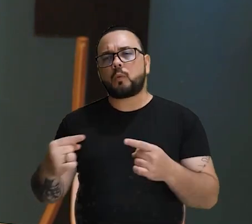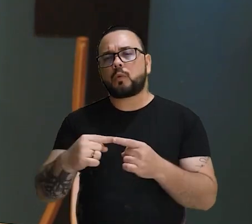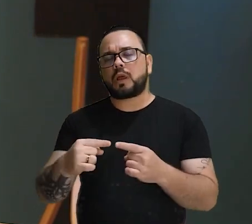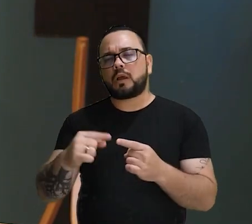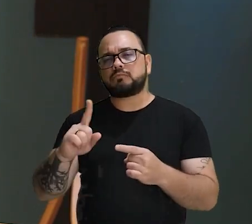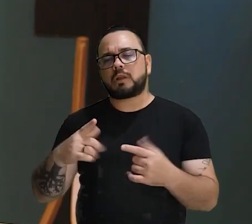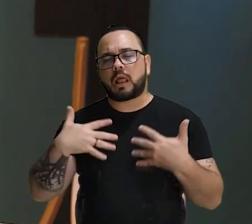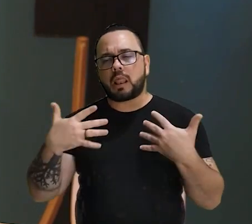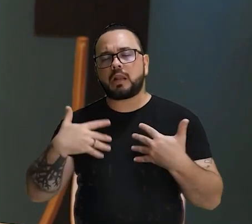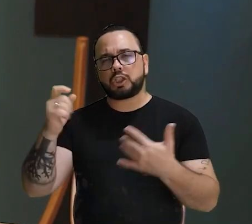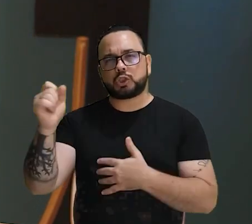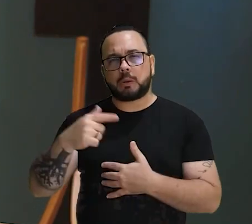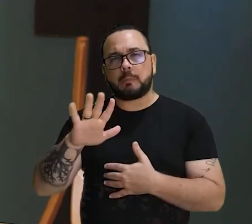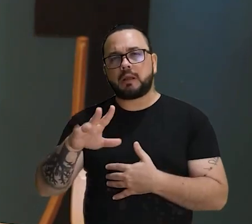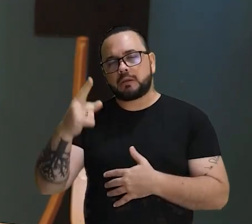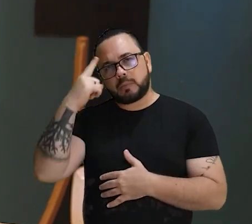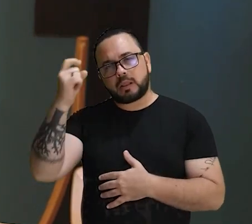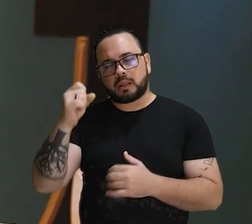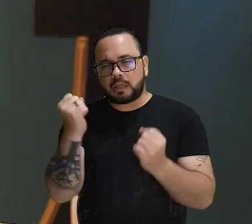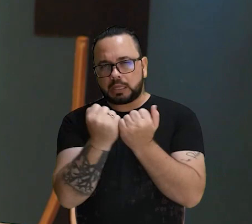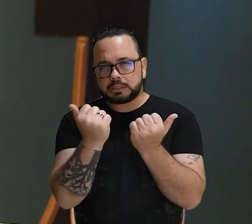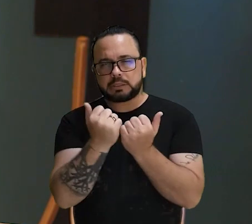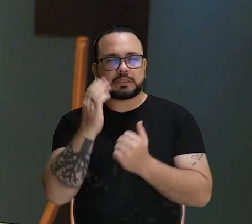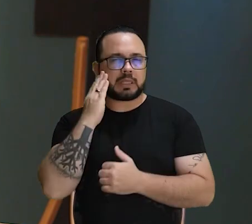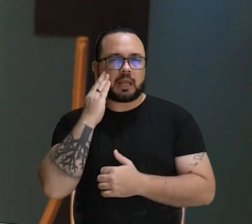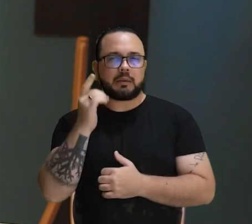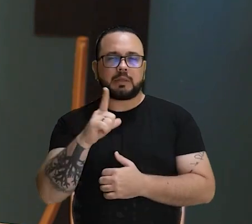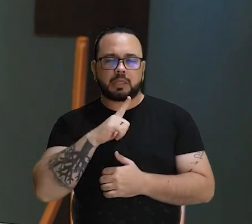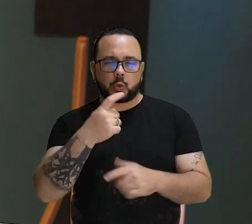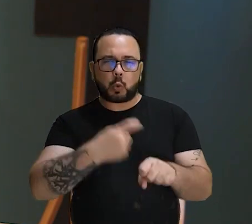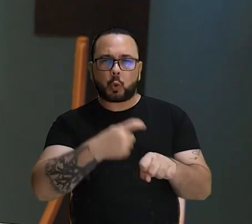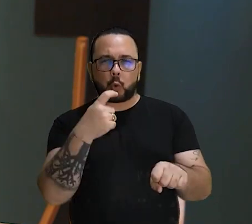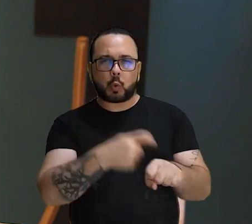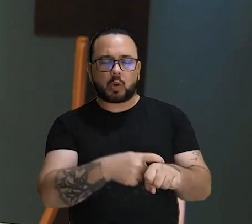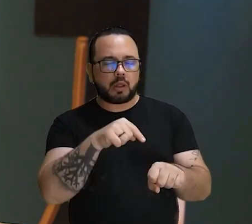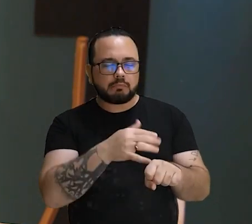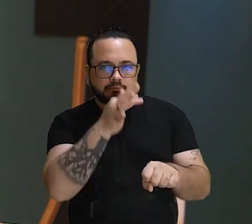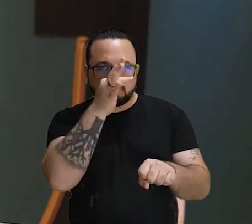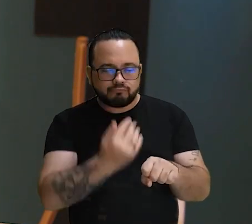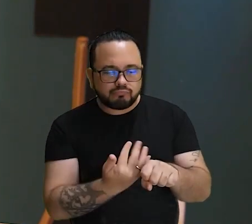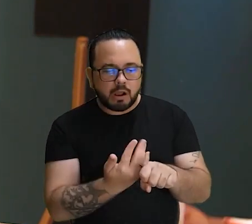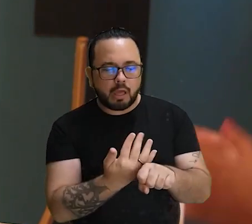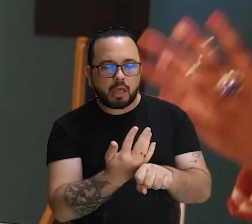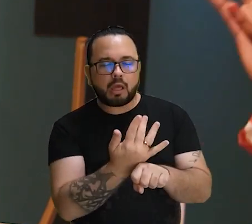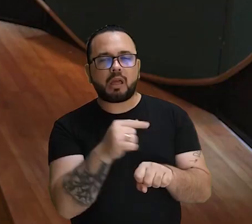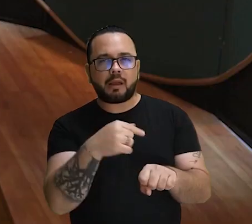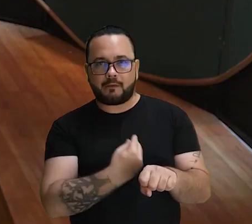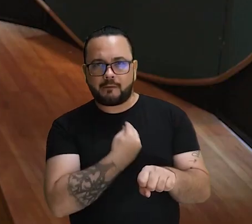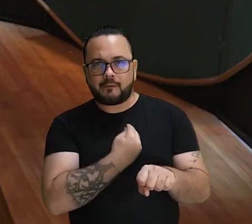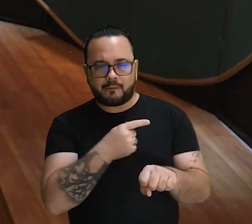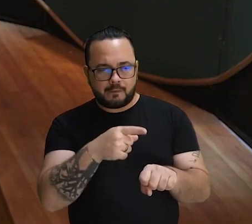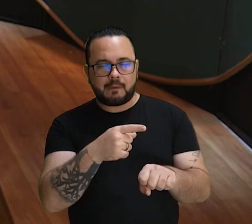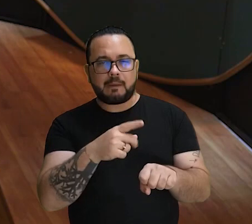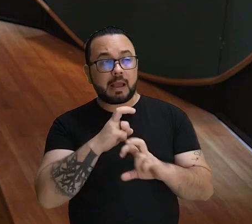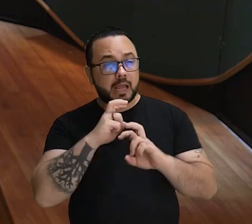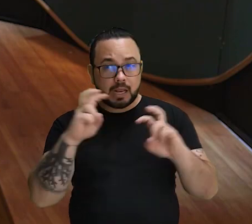mas é uma alegria que vem de uma resistência, assim. Sabe aquela samambaia que nasce no meio do cimento, assim? Você fala assim, onde você menos espera tem vida. Tem uma vidinha, sabe? É, meu,